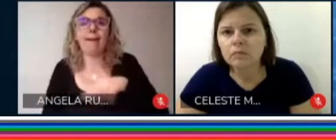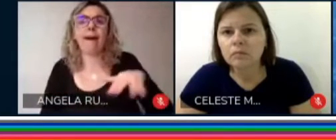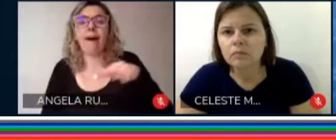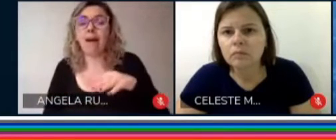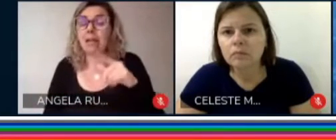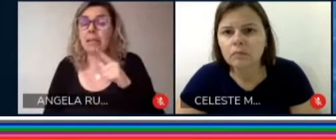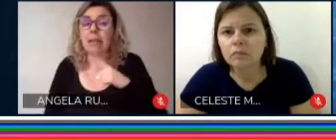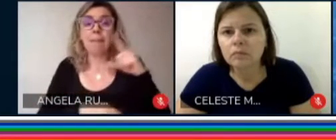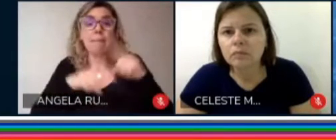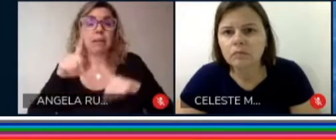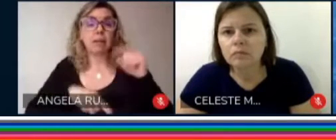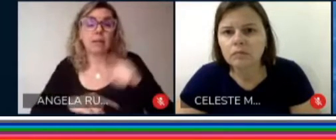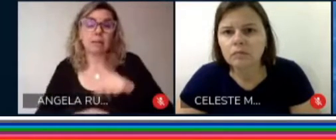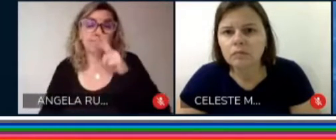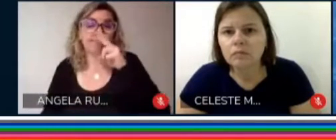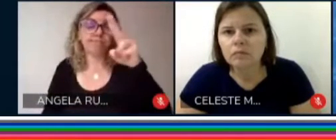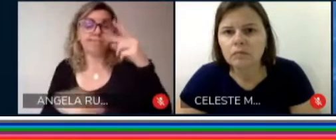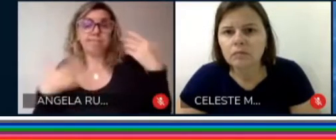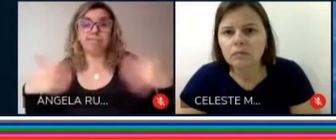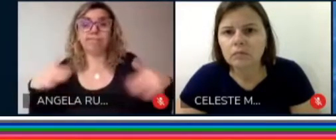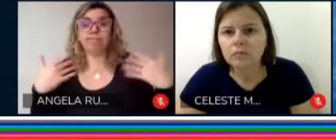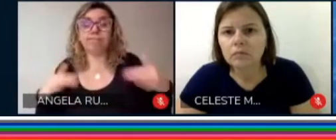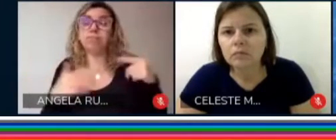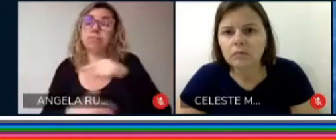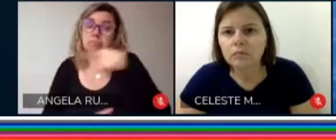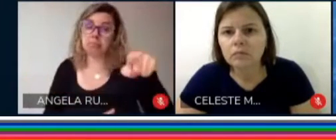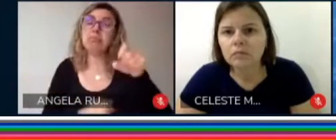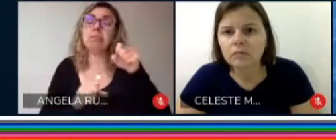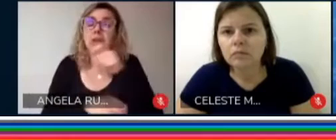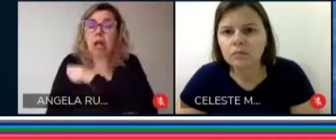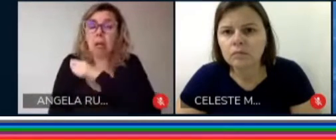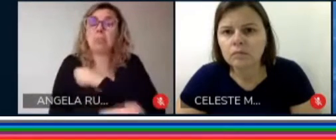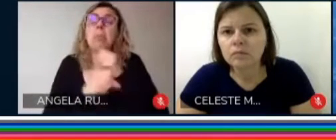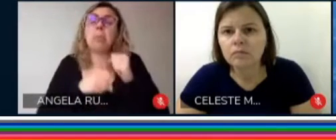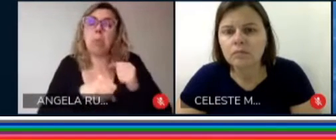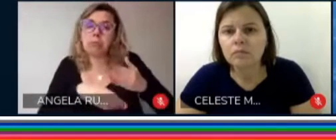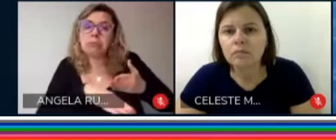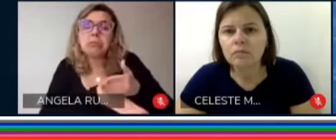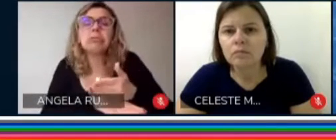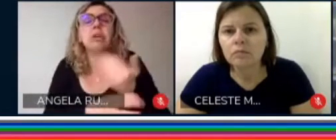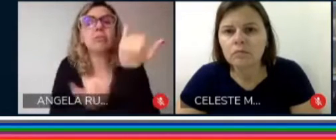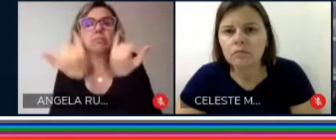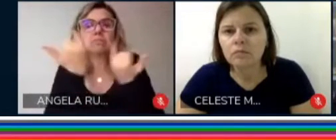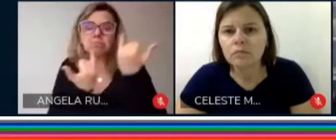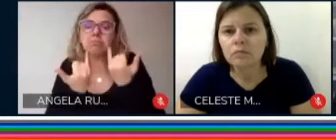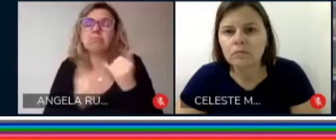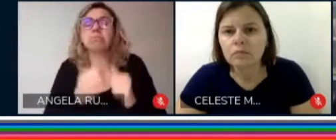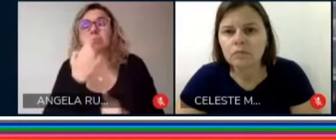muito material que pode ser útil para o estudante nesta base.